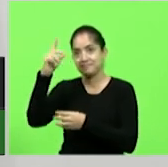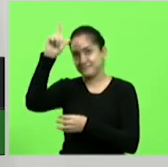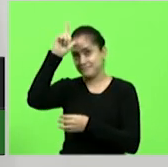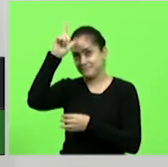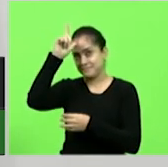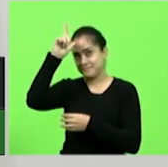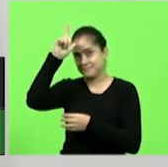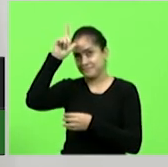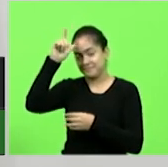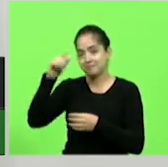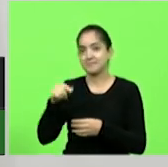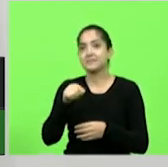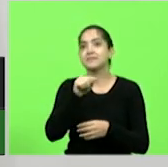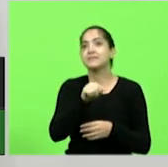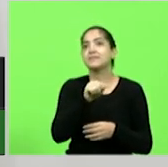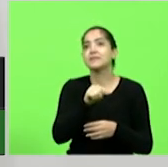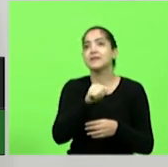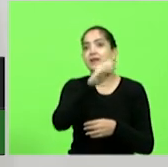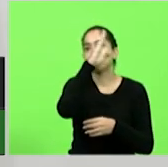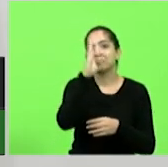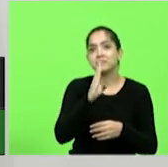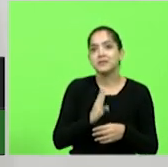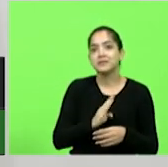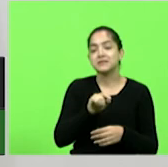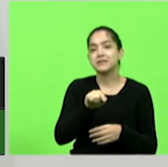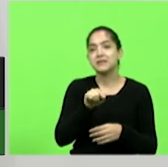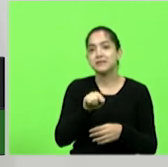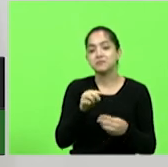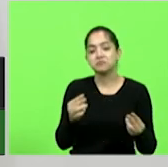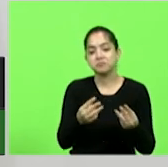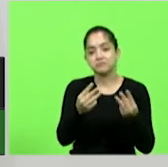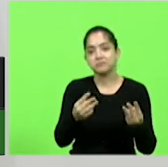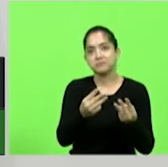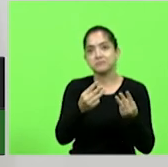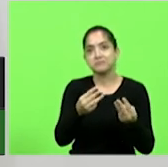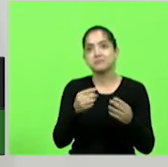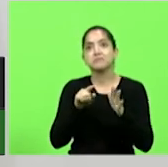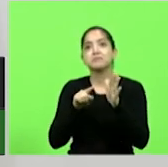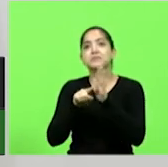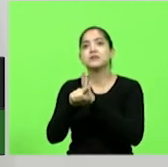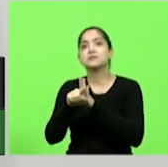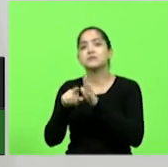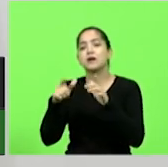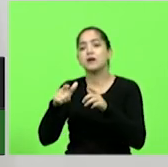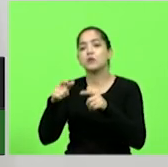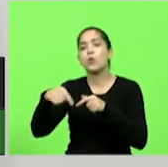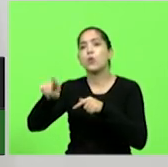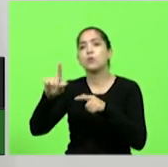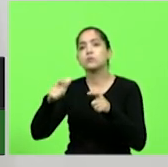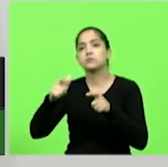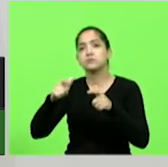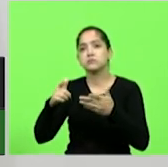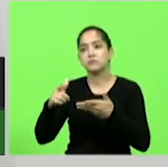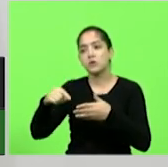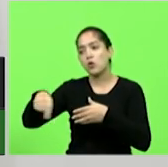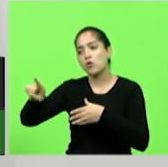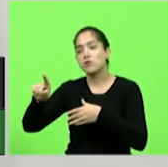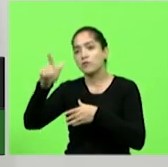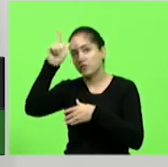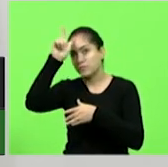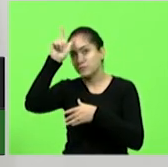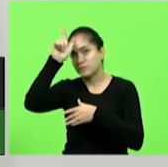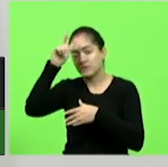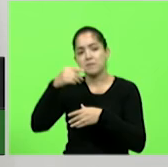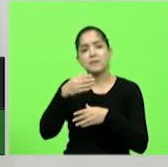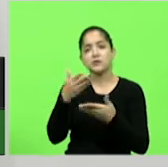batendo latinha, tocando sambinha. Perguntaram para ele assim, tu vai para onde? Eu vou para o inferno alemão. Por quê? Mas tu não é